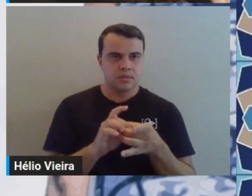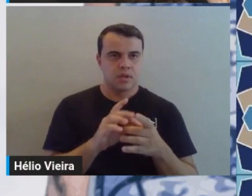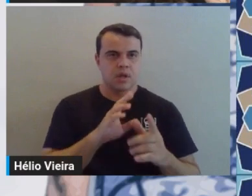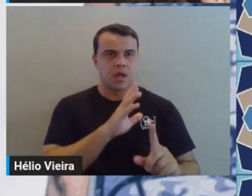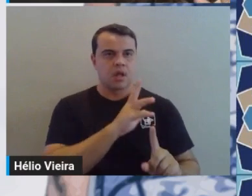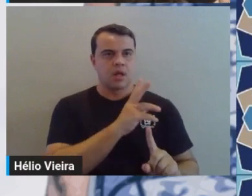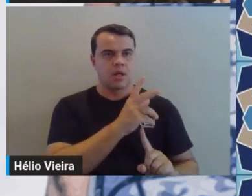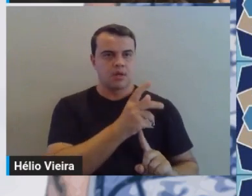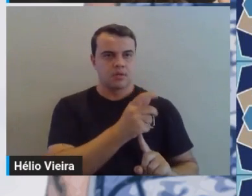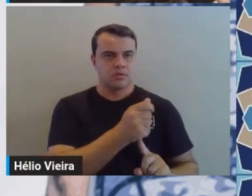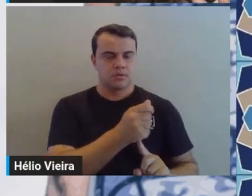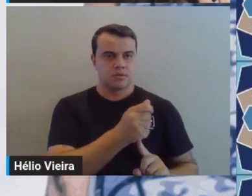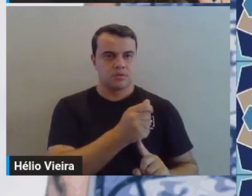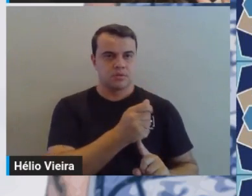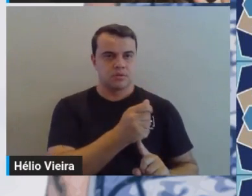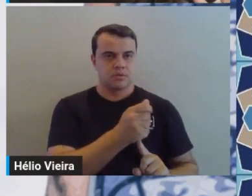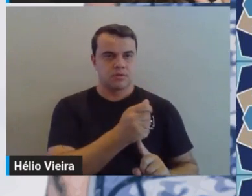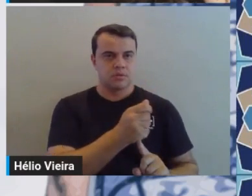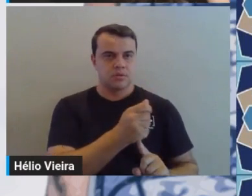arte,